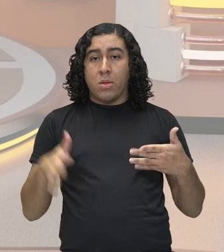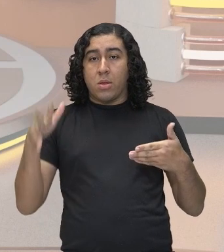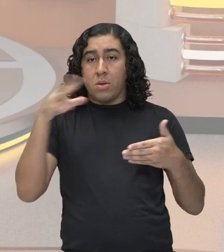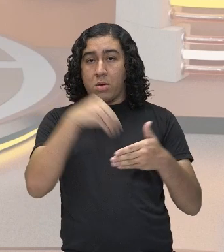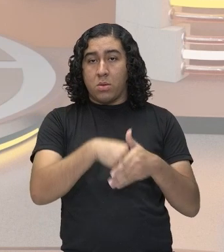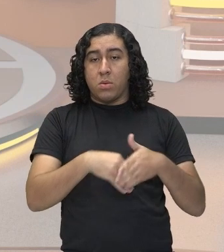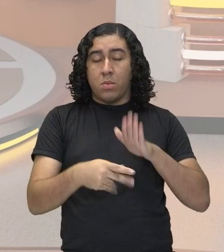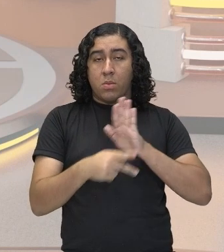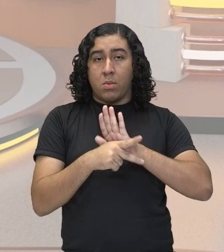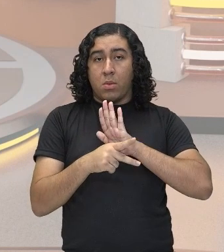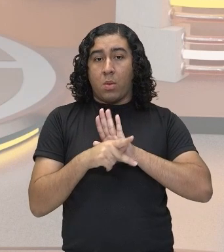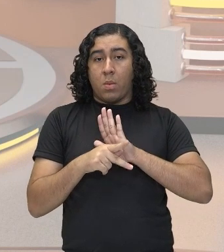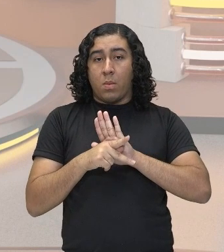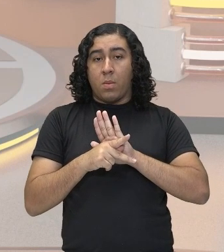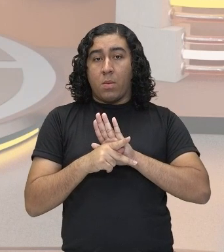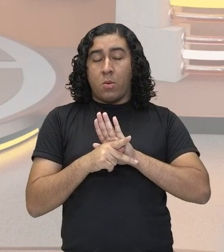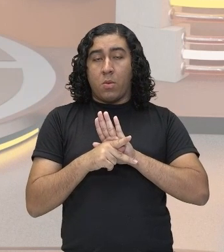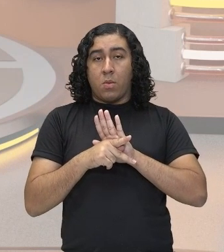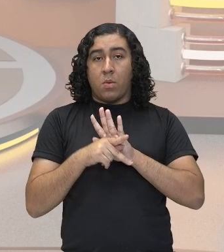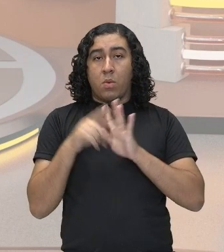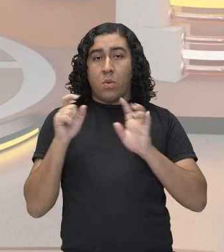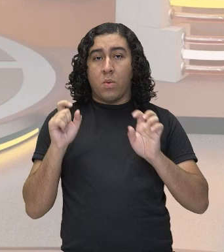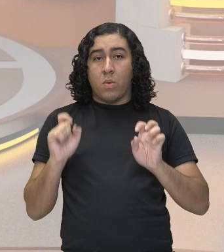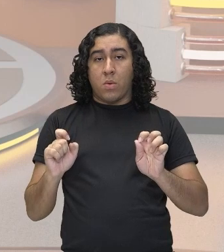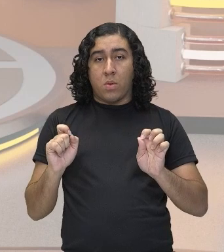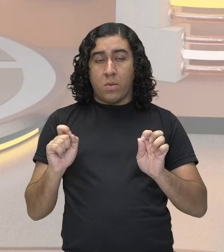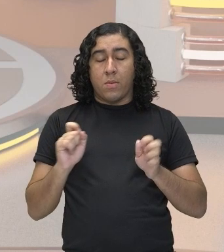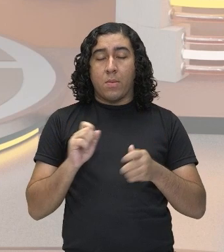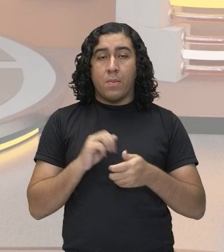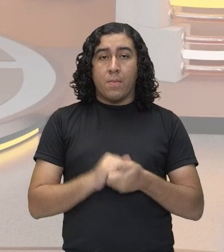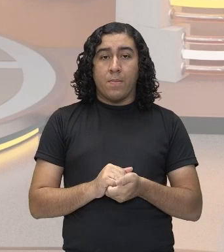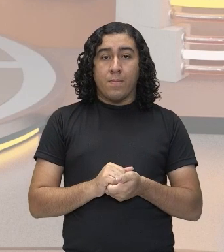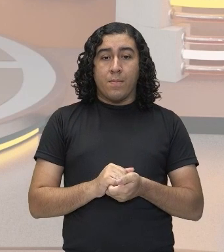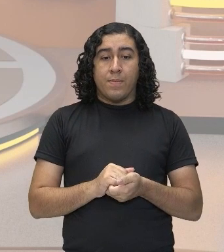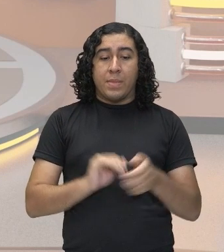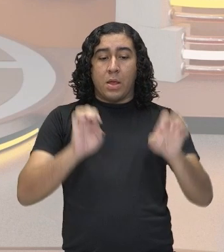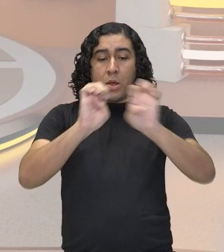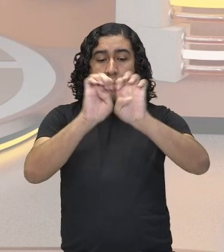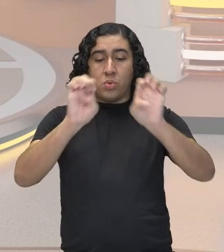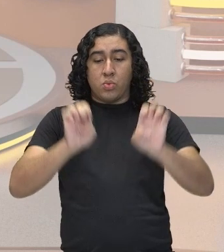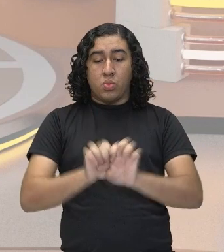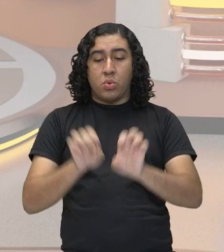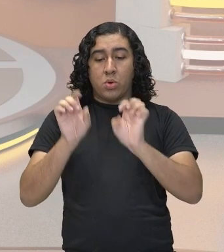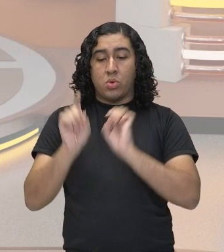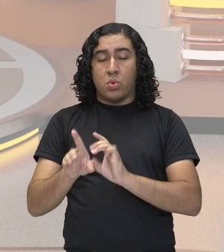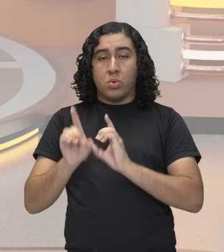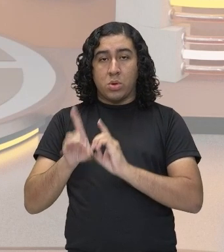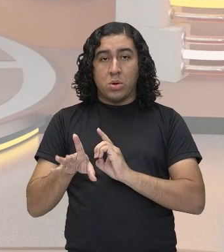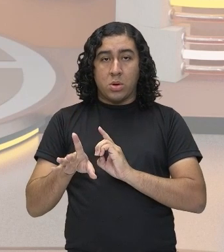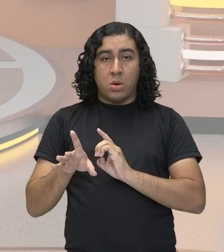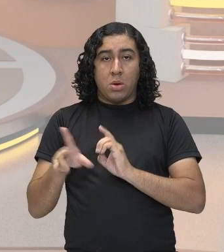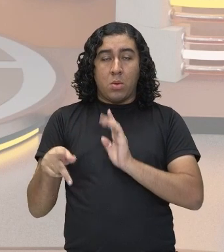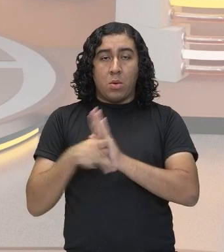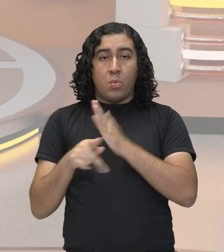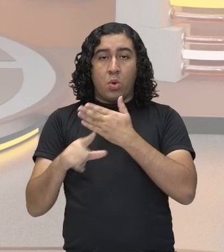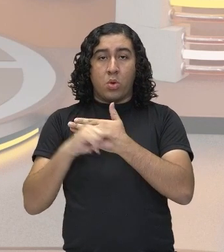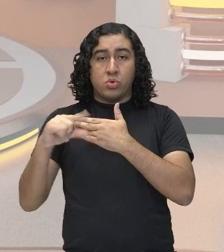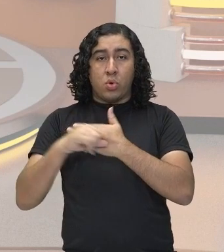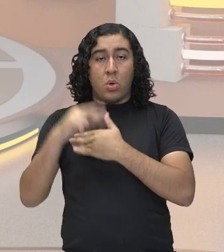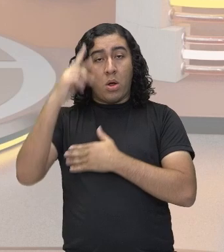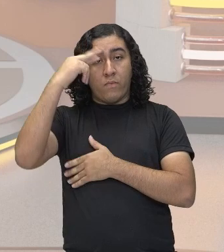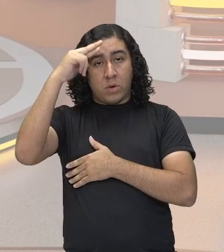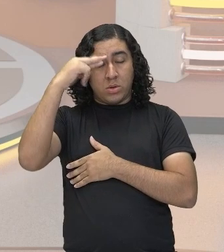parte do corpo doutrinário, do pensamento dele, dentro da